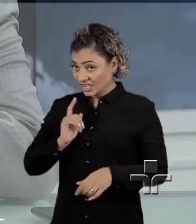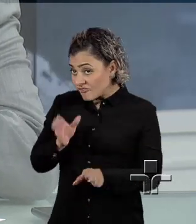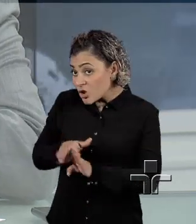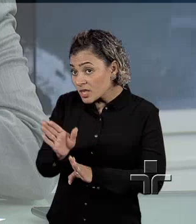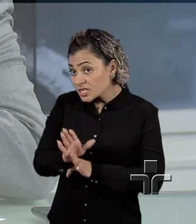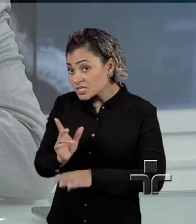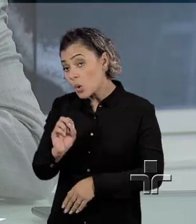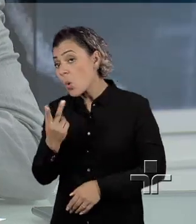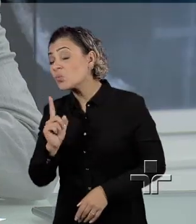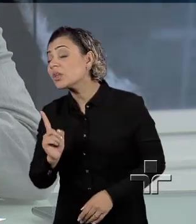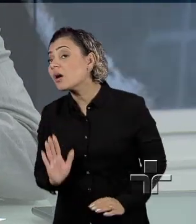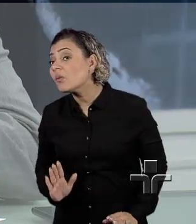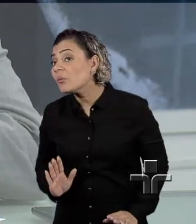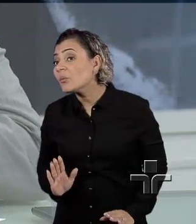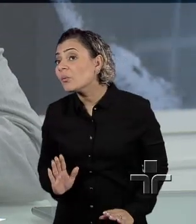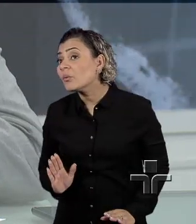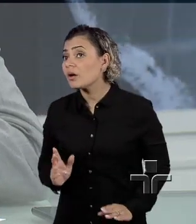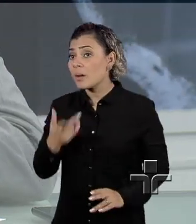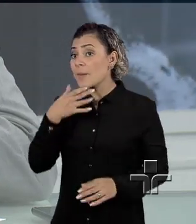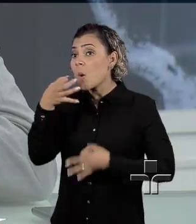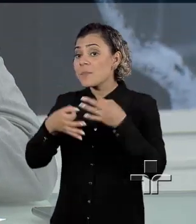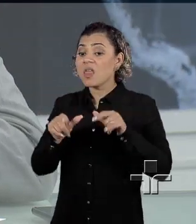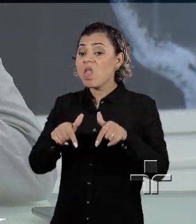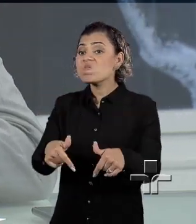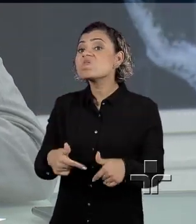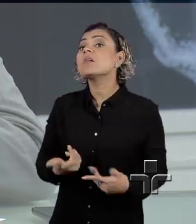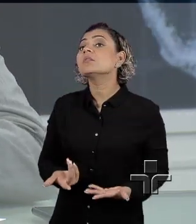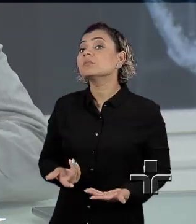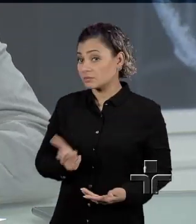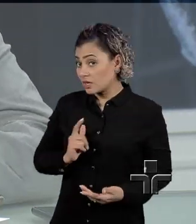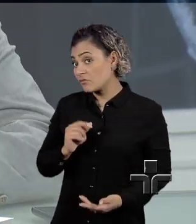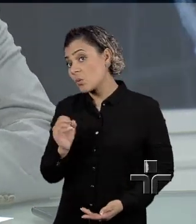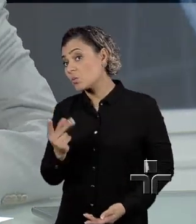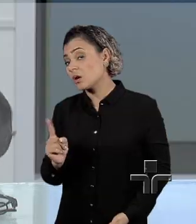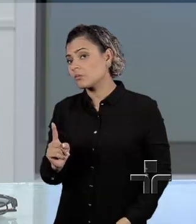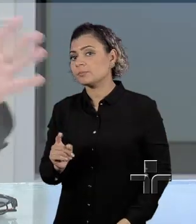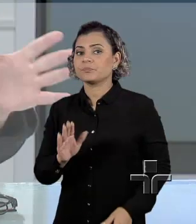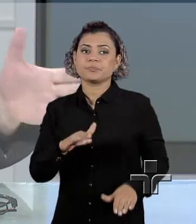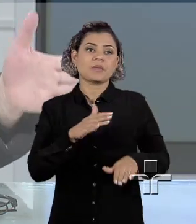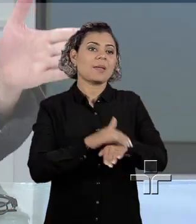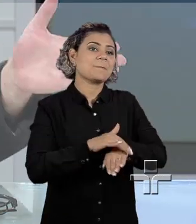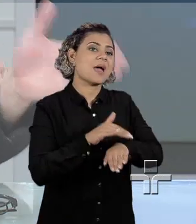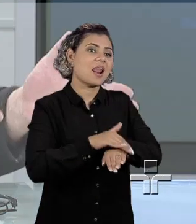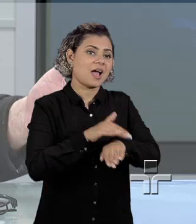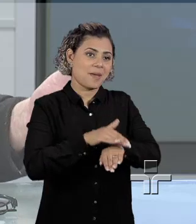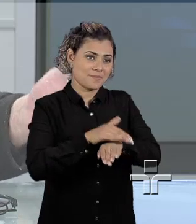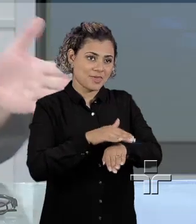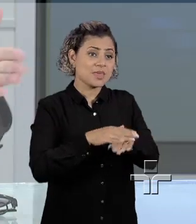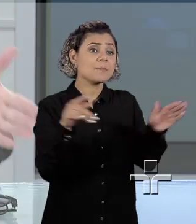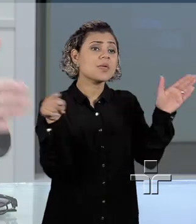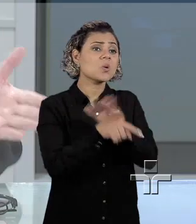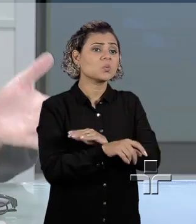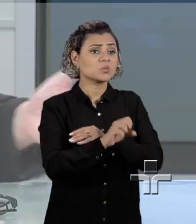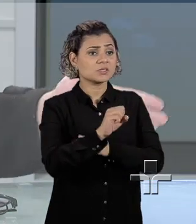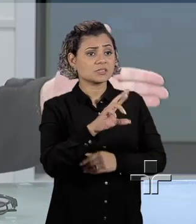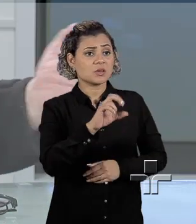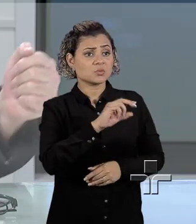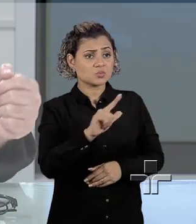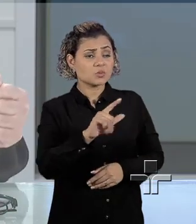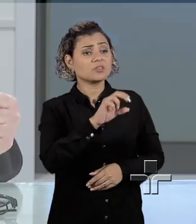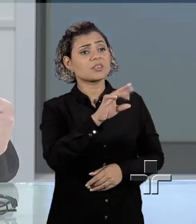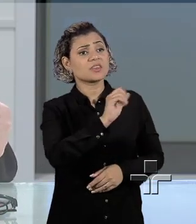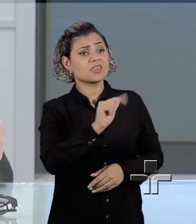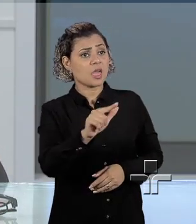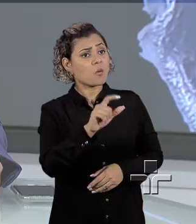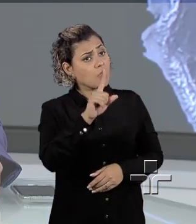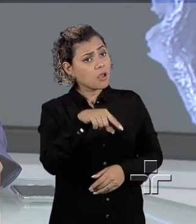para combinação de posições entre os dois? Vamos registrar. A Gabrilli pergunta sobre o Celso Daniel, é uma coisa importante.